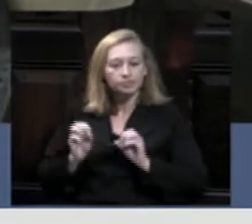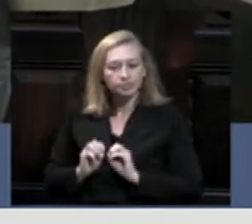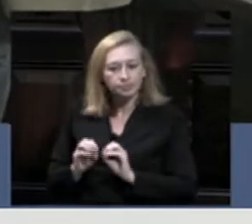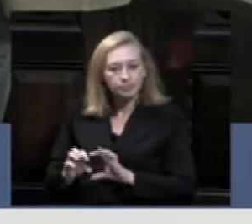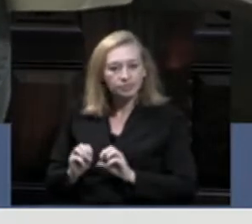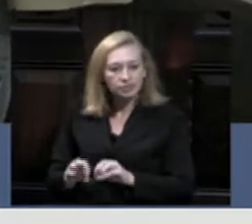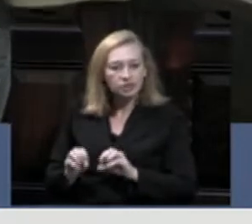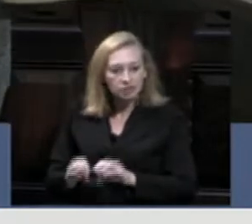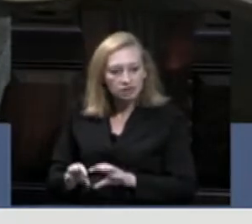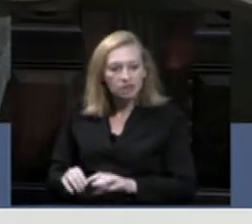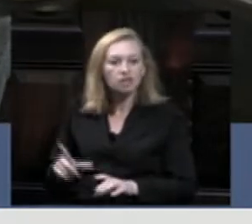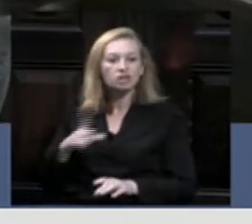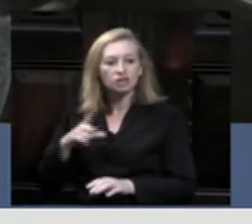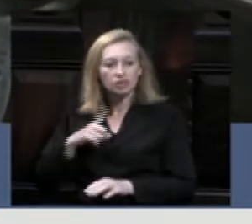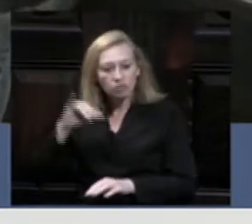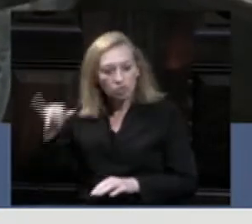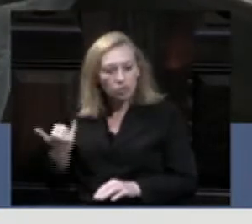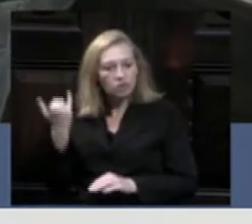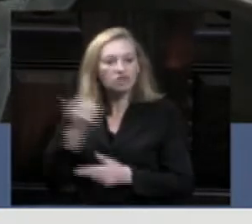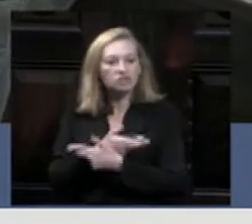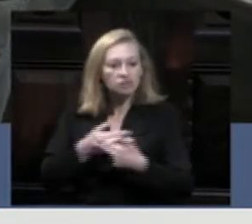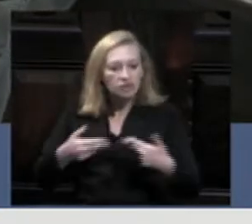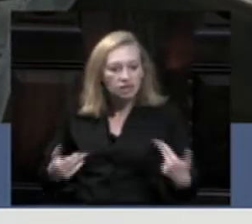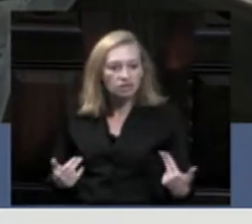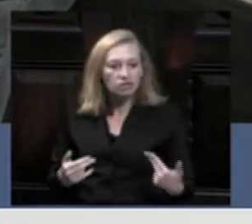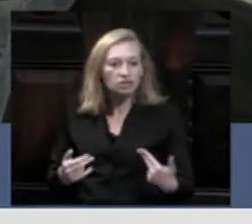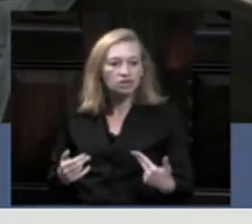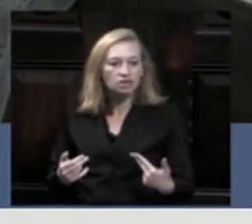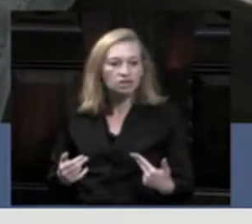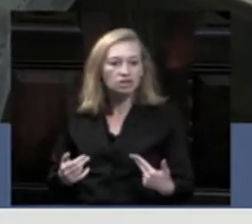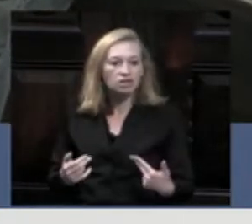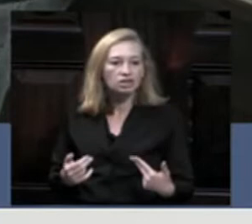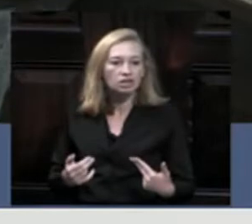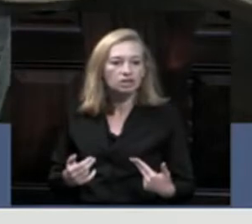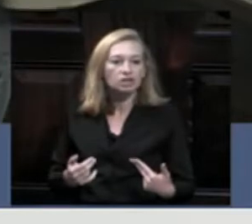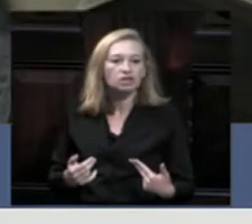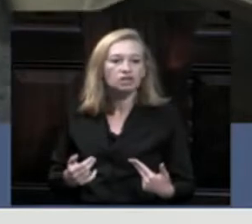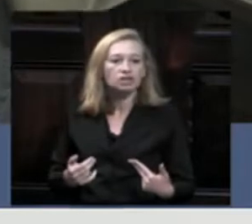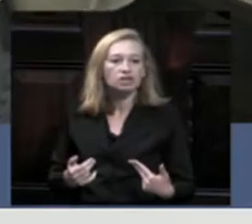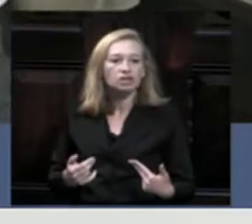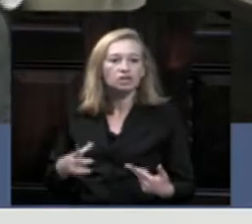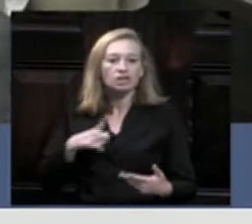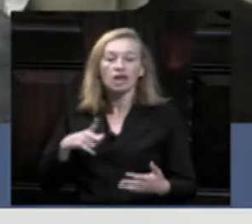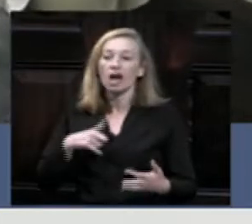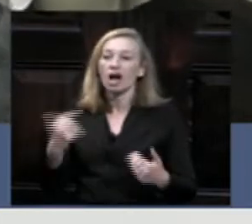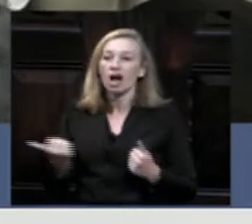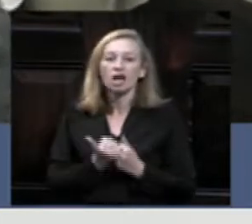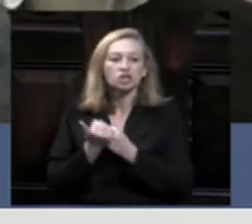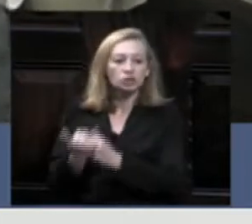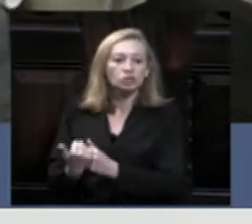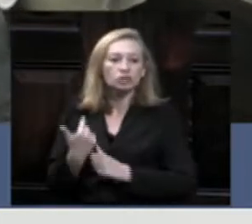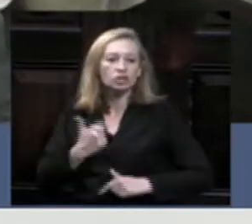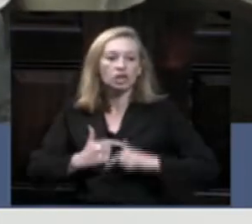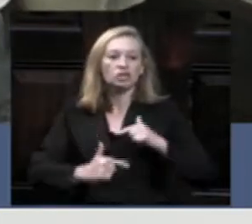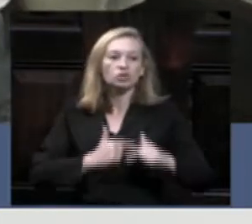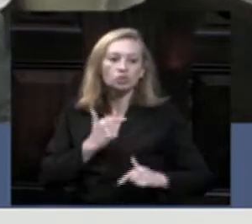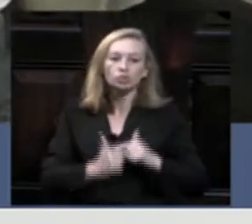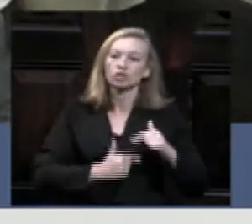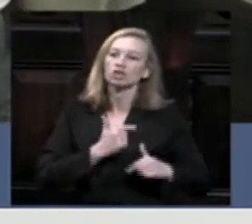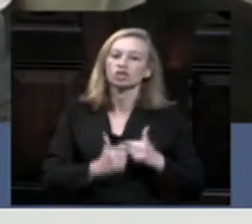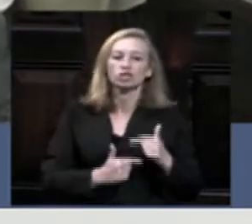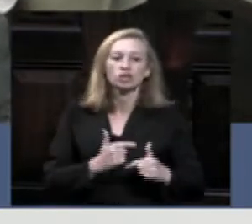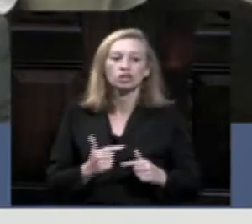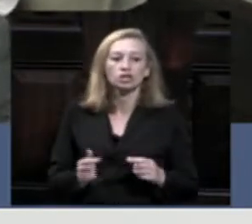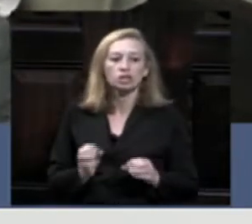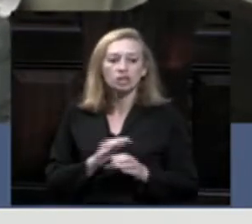tivemos a oportunidade de várias vezes contar com a professora Malvina nas lutas pela educação do Estado do Rio de